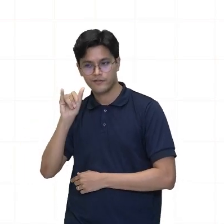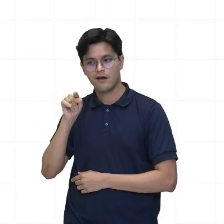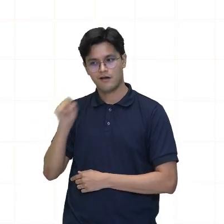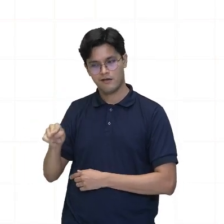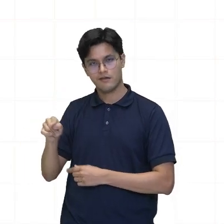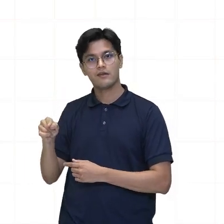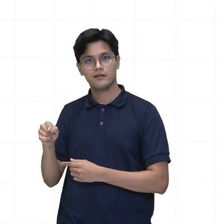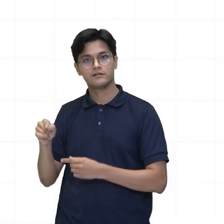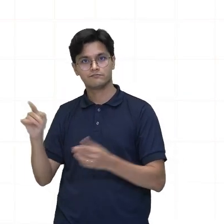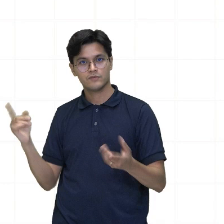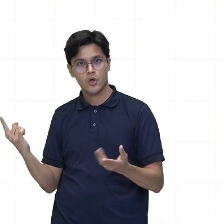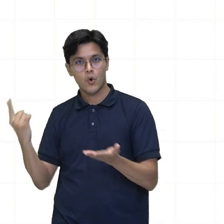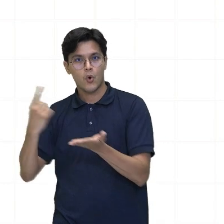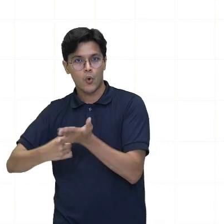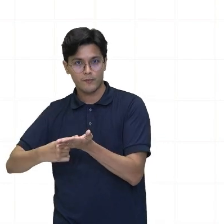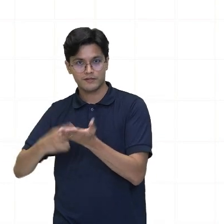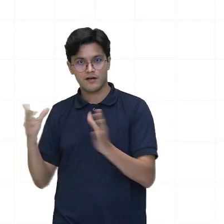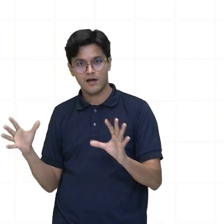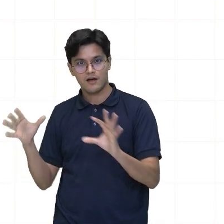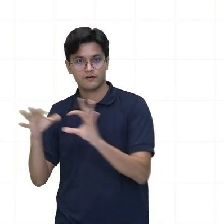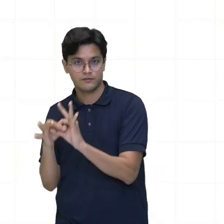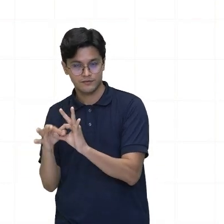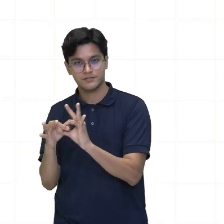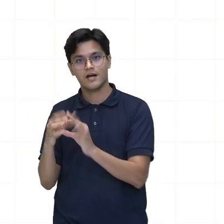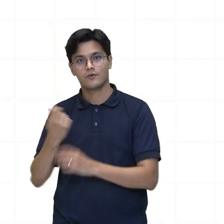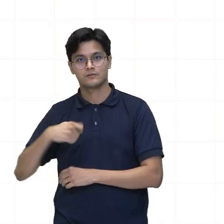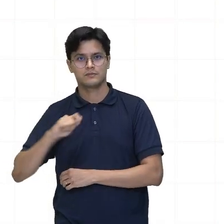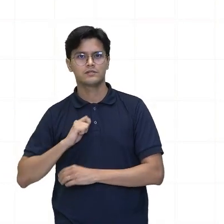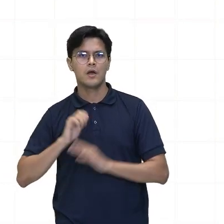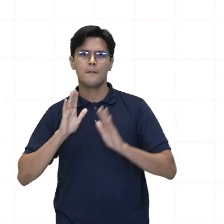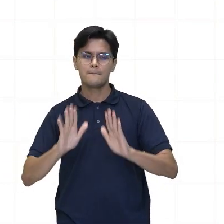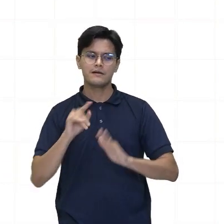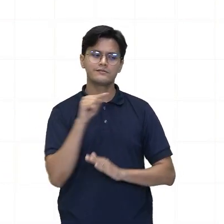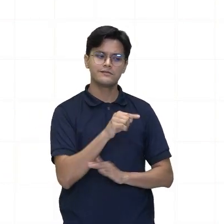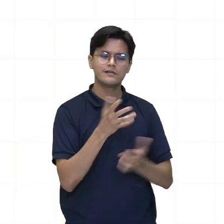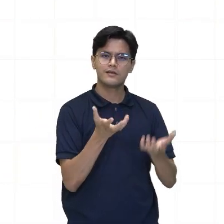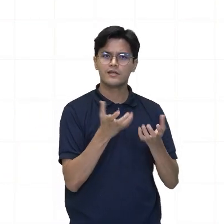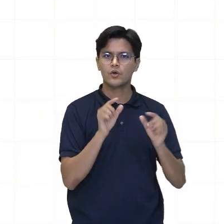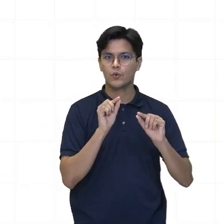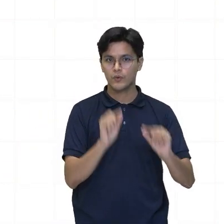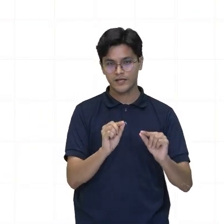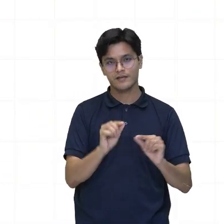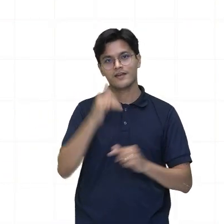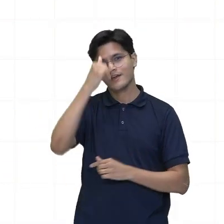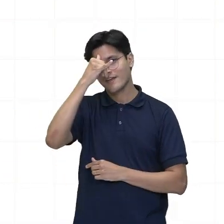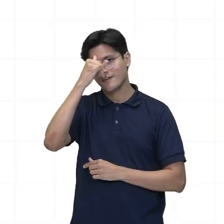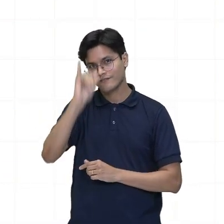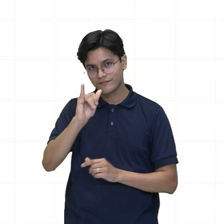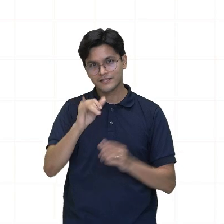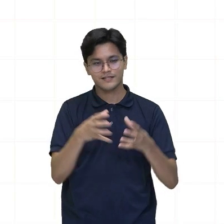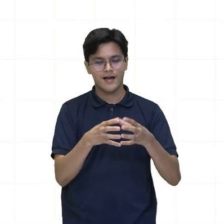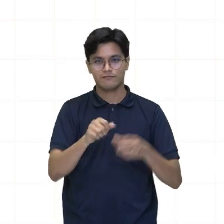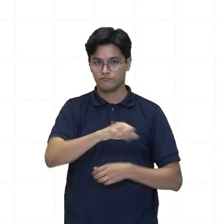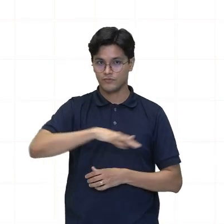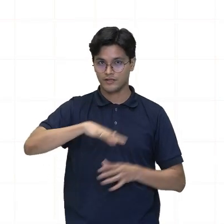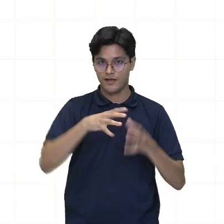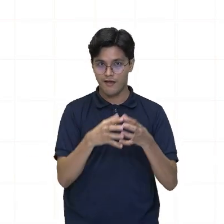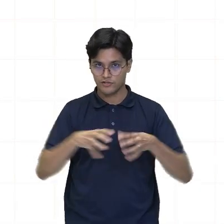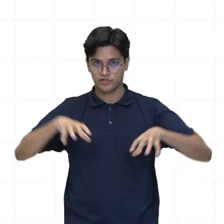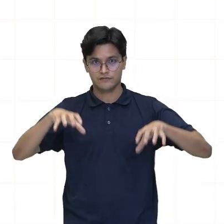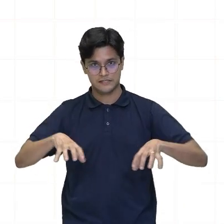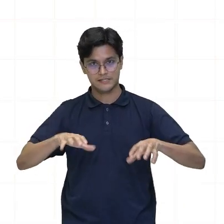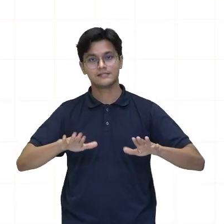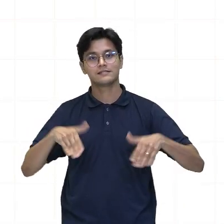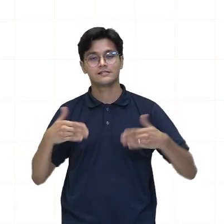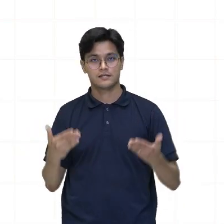o controle do território inca. Né? Nesse momento em que Atahualpa ele é preso, ele oferece, né,